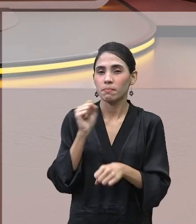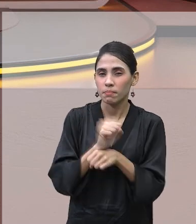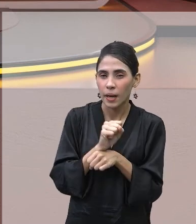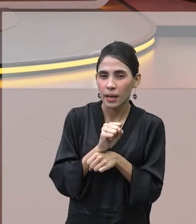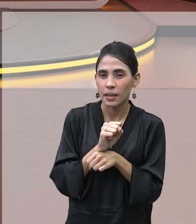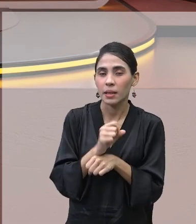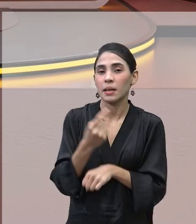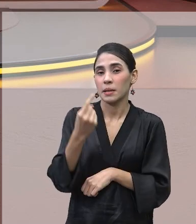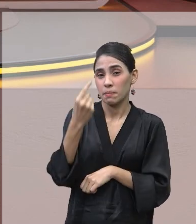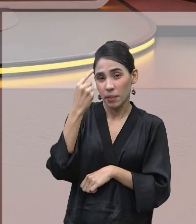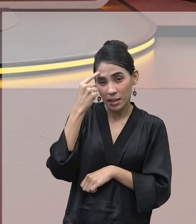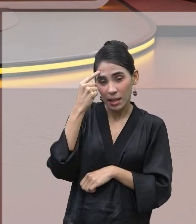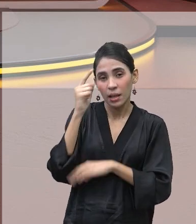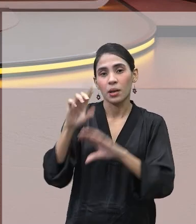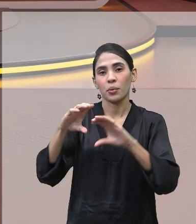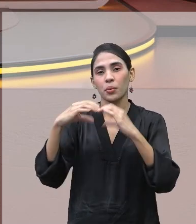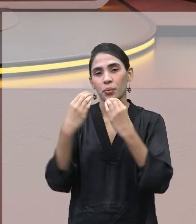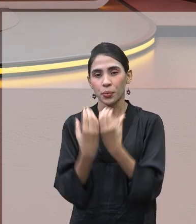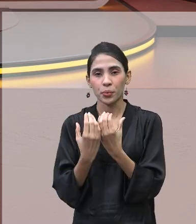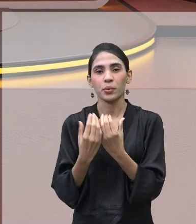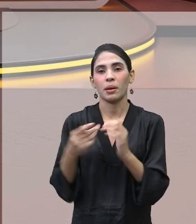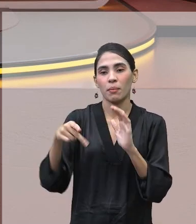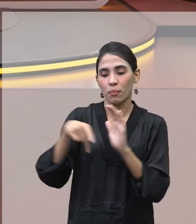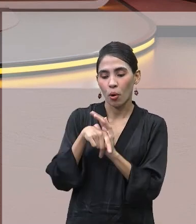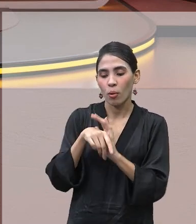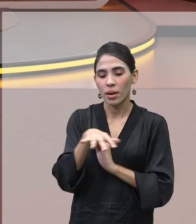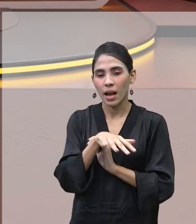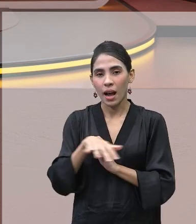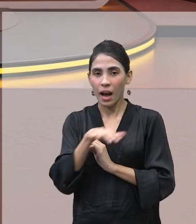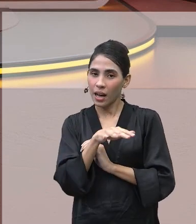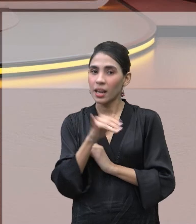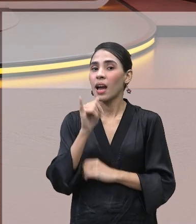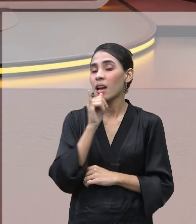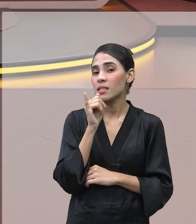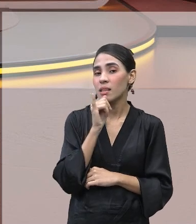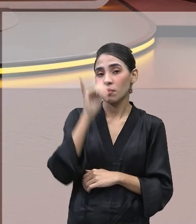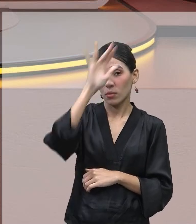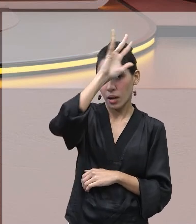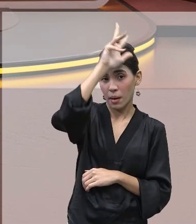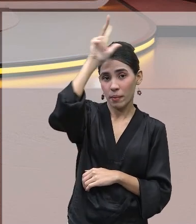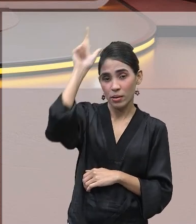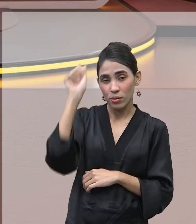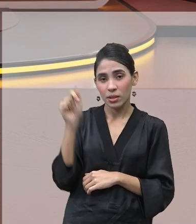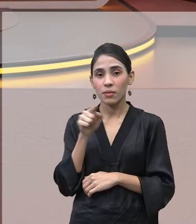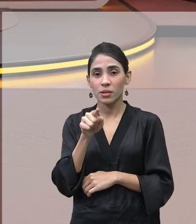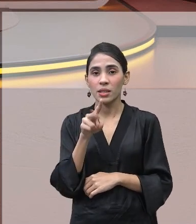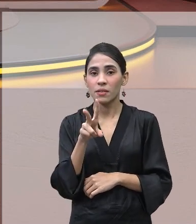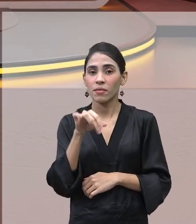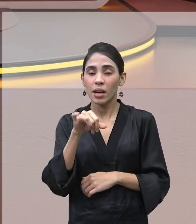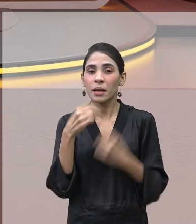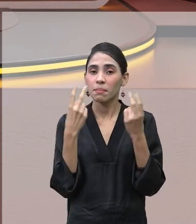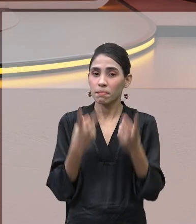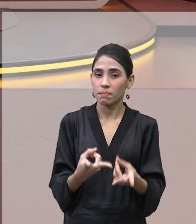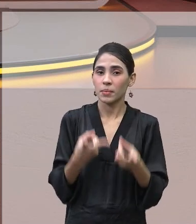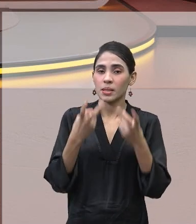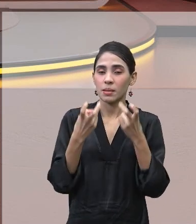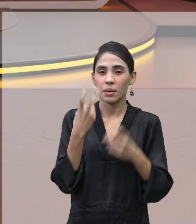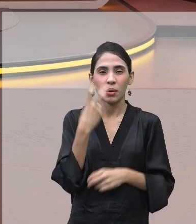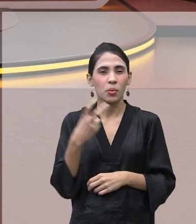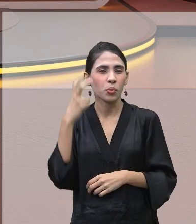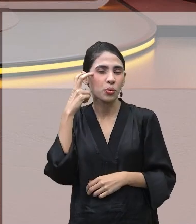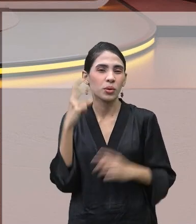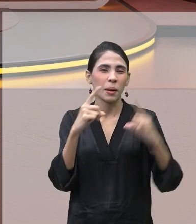nas culturas que são aqui regionais, a Amazônia, nós vamos ver que aquela cultura que menos